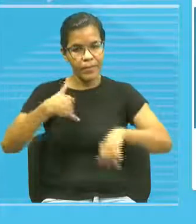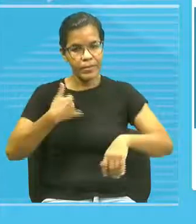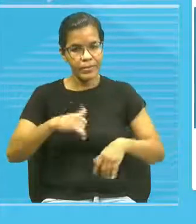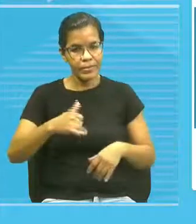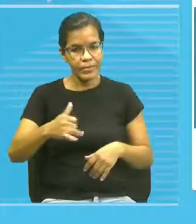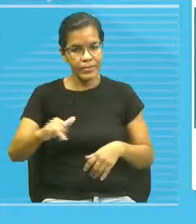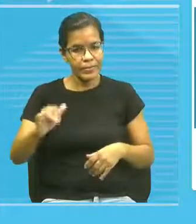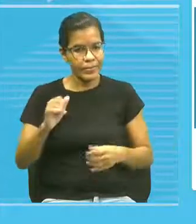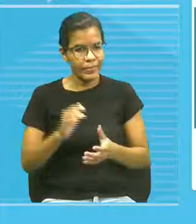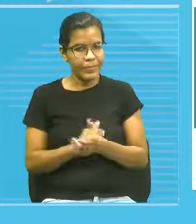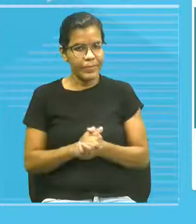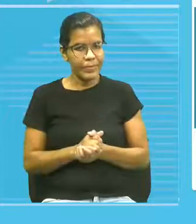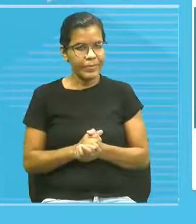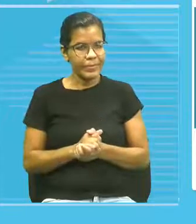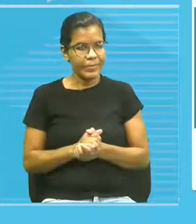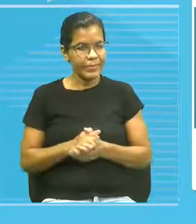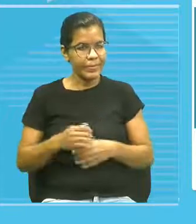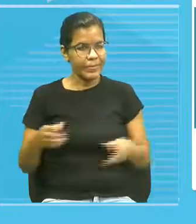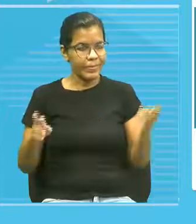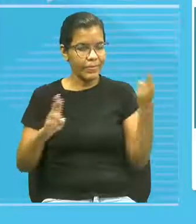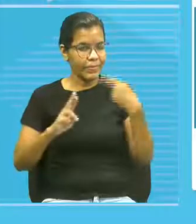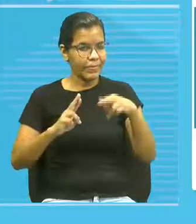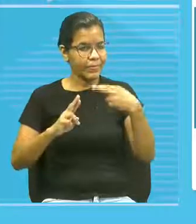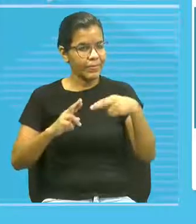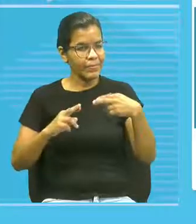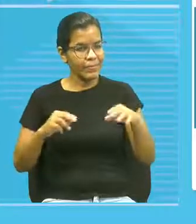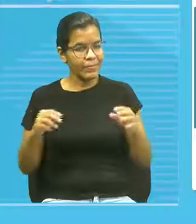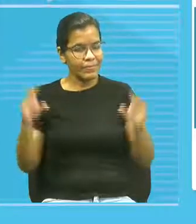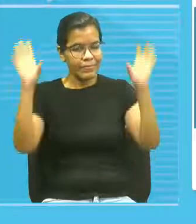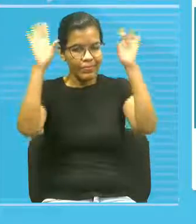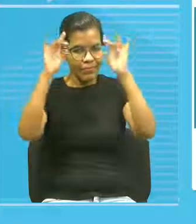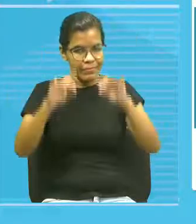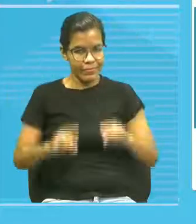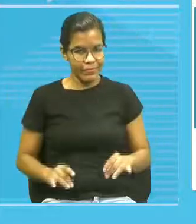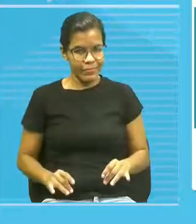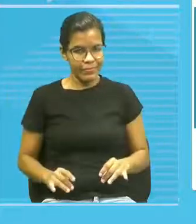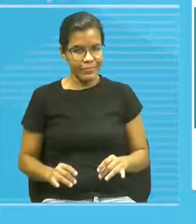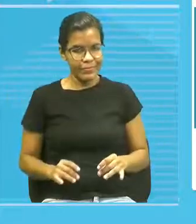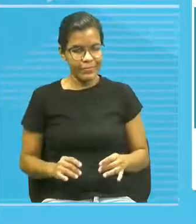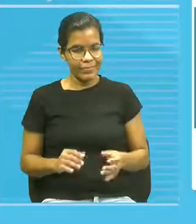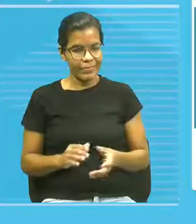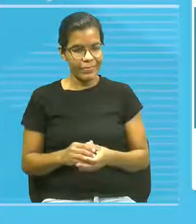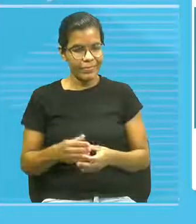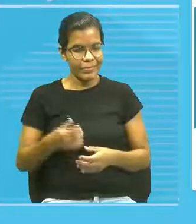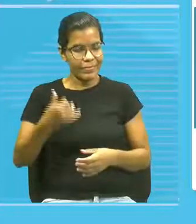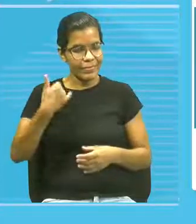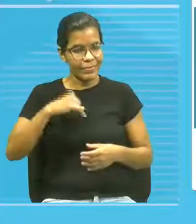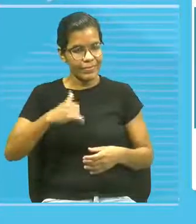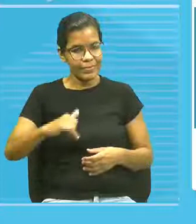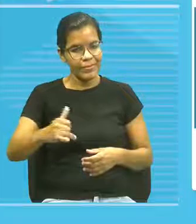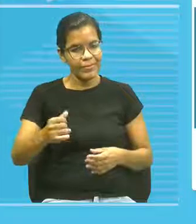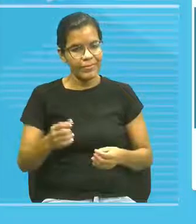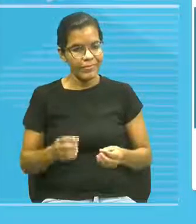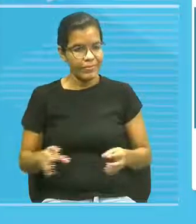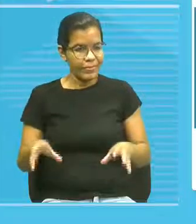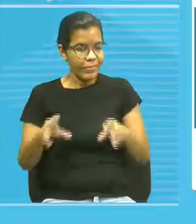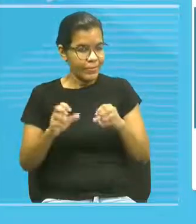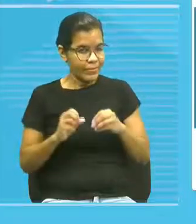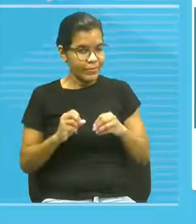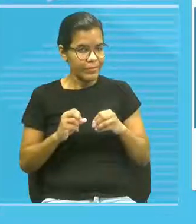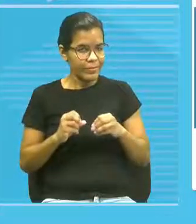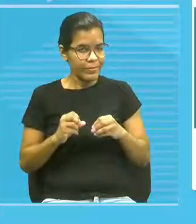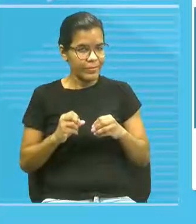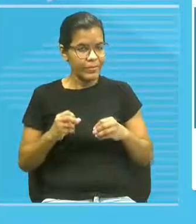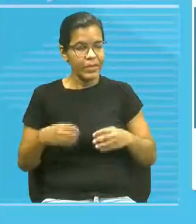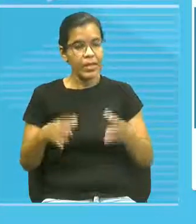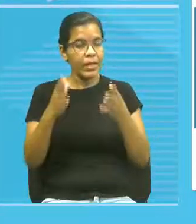Essa energia, pessoal, está relacionada especialmente à energia consumida a partir